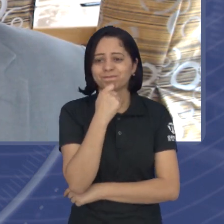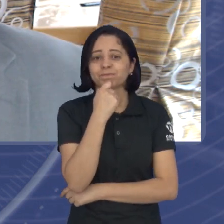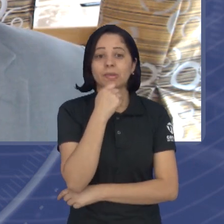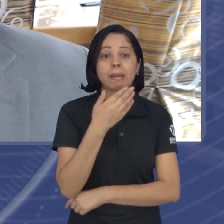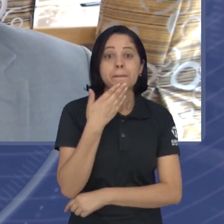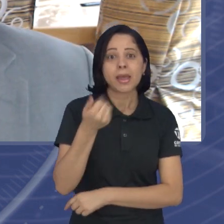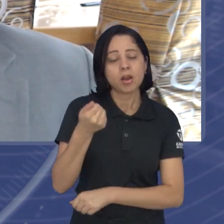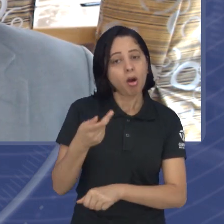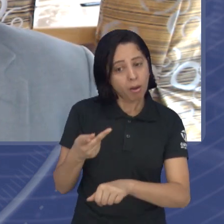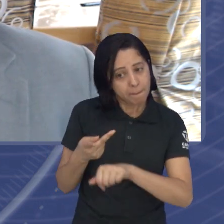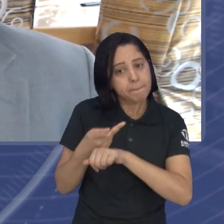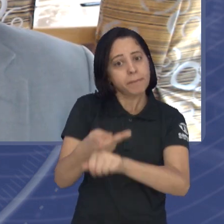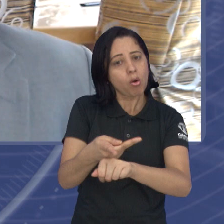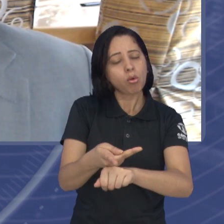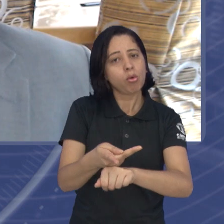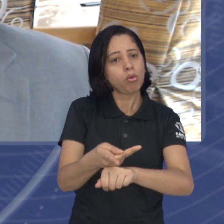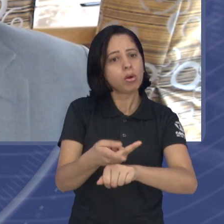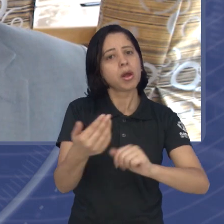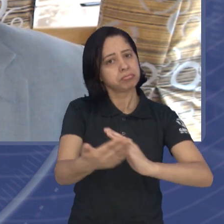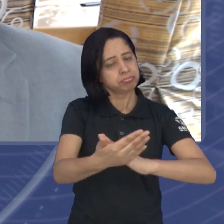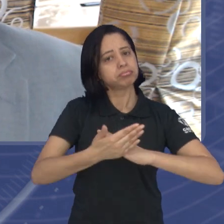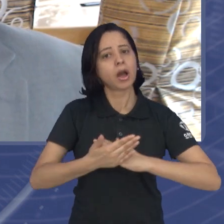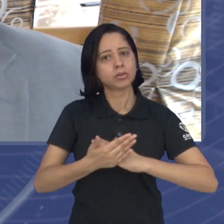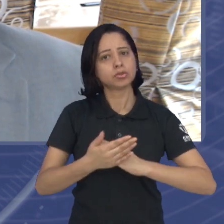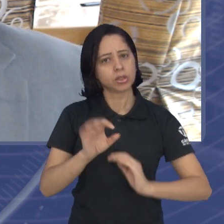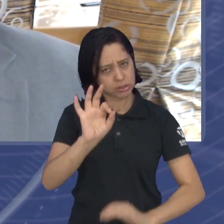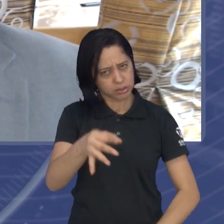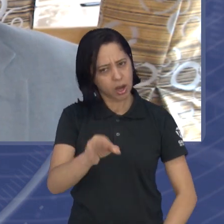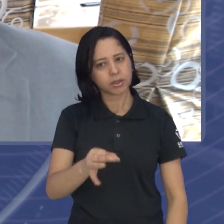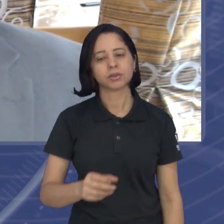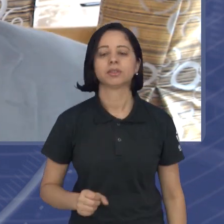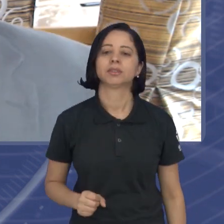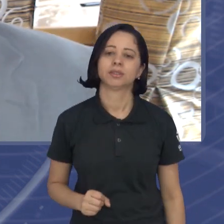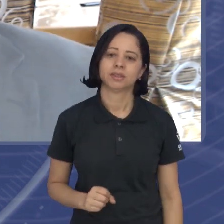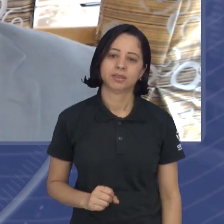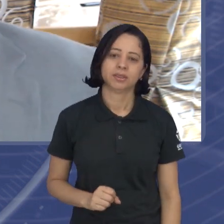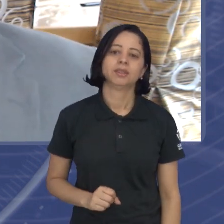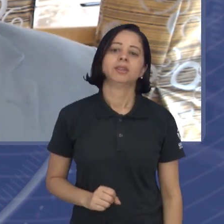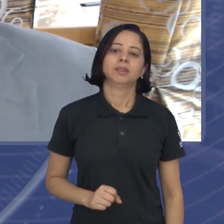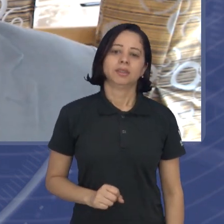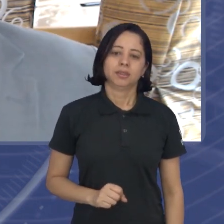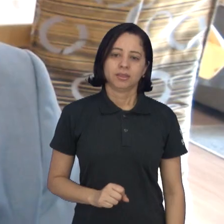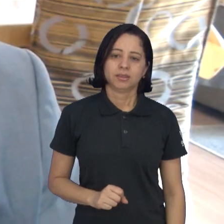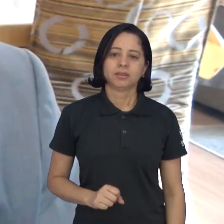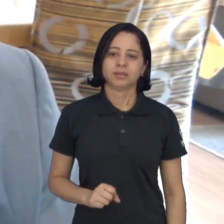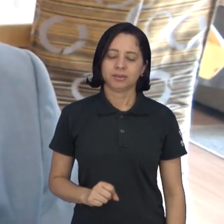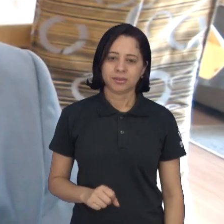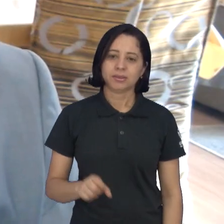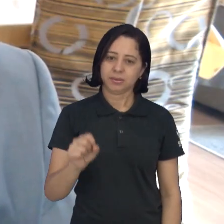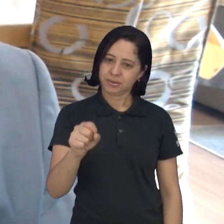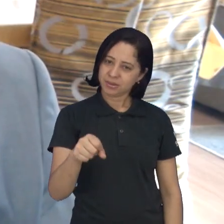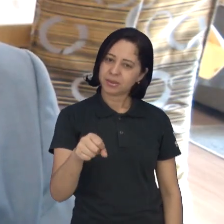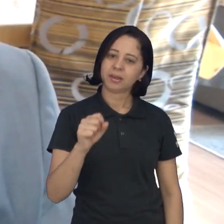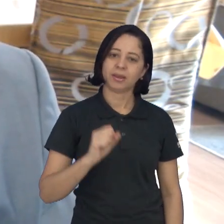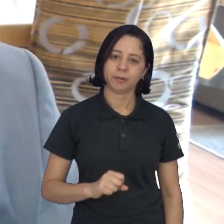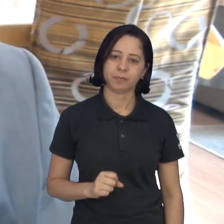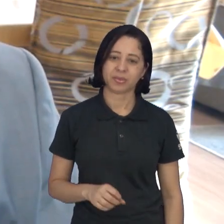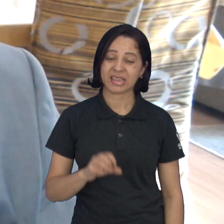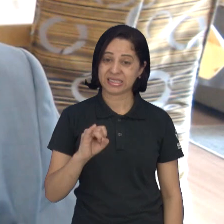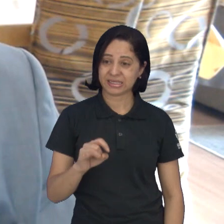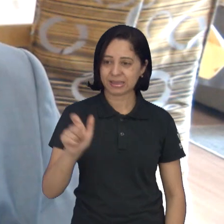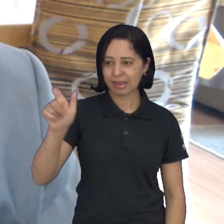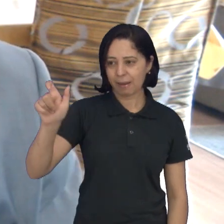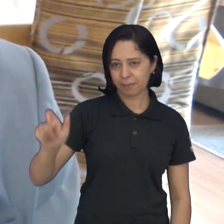procurar ajuda mesmo, né? Alguém que entenda mais sobre o assunto. Perfeito, Daniela. Quando a